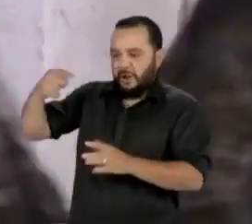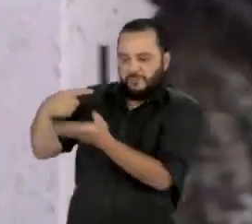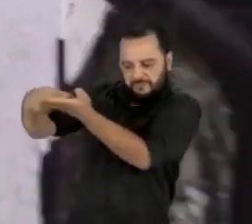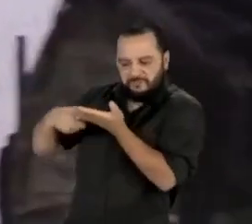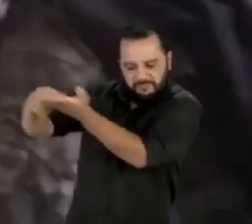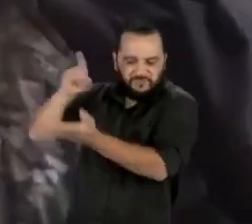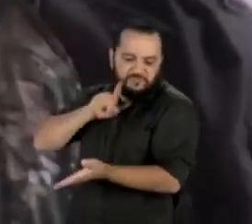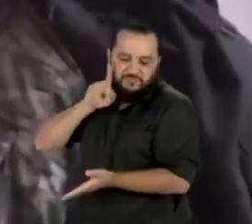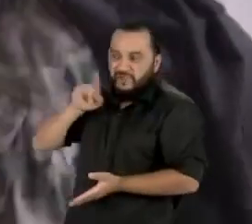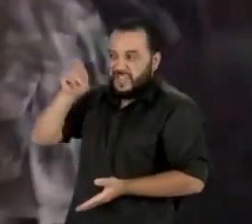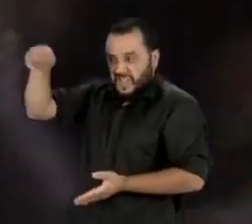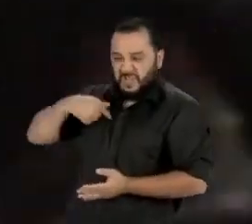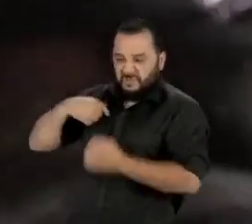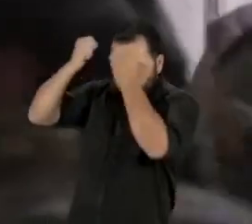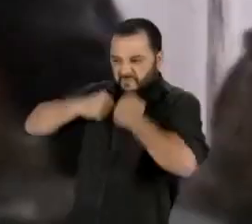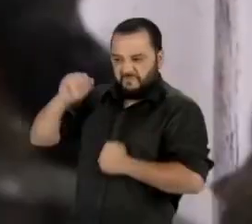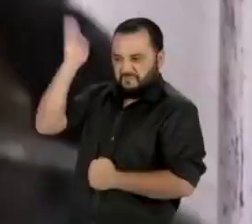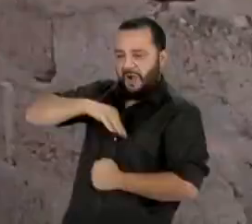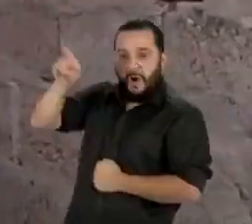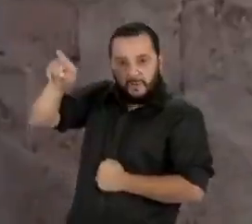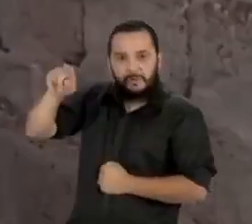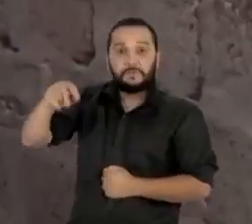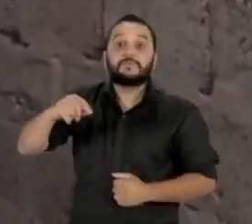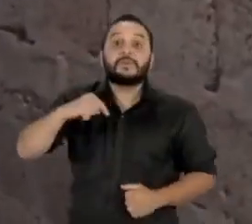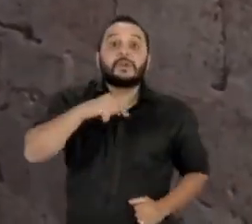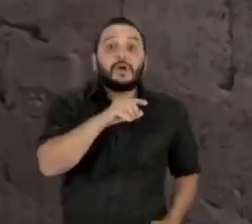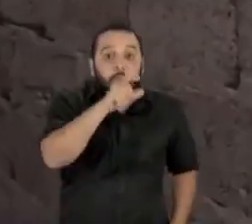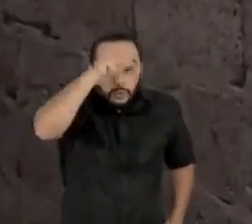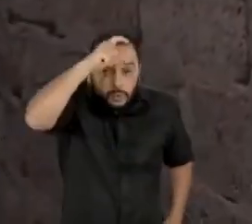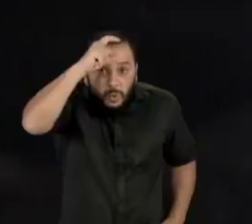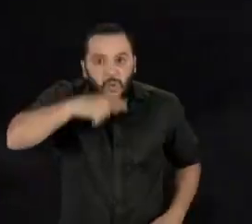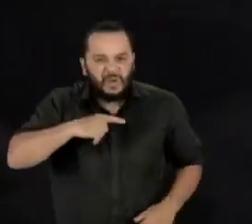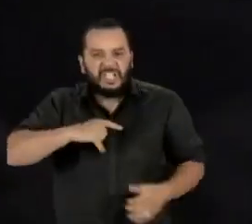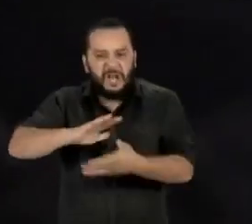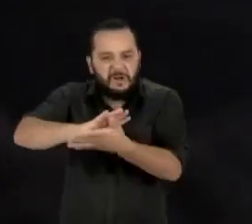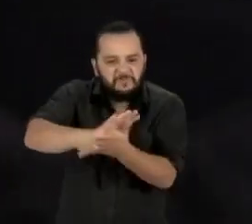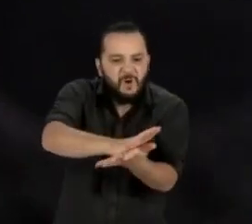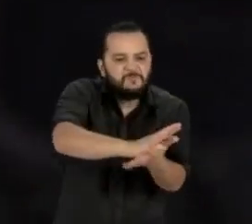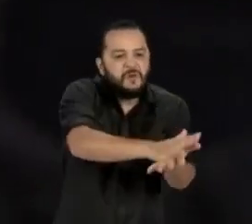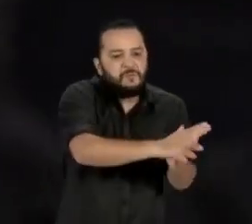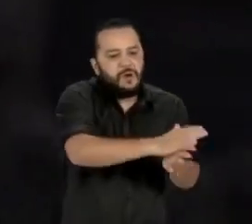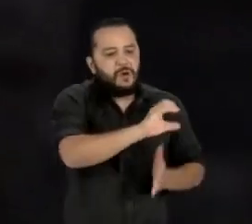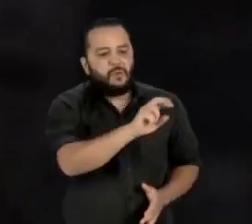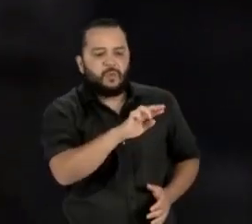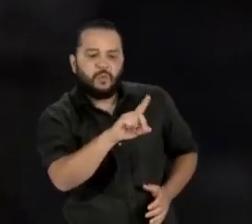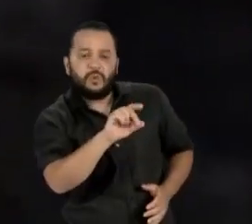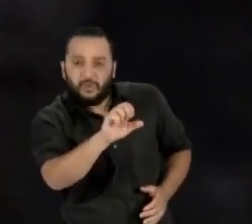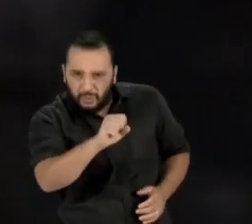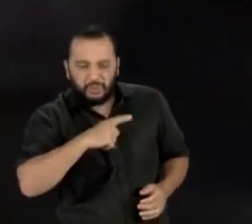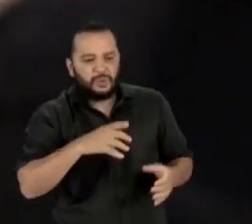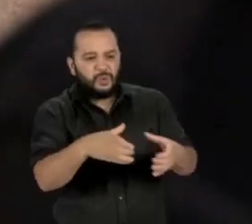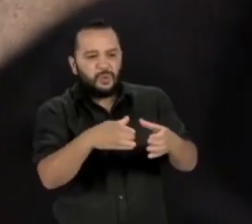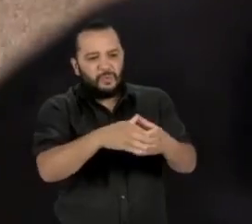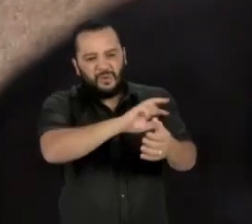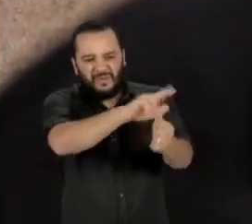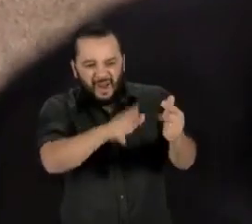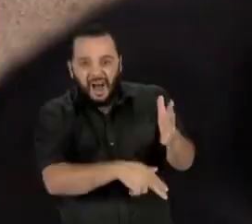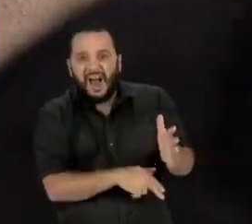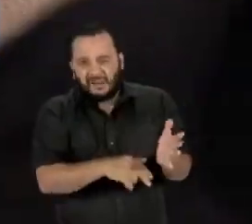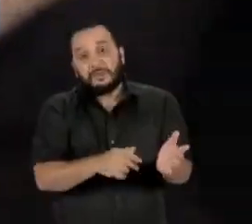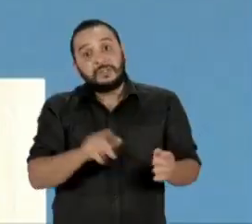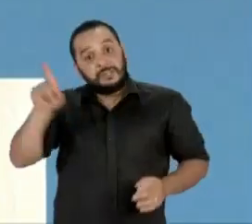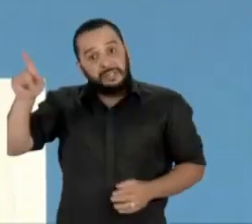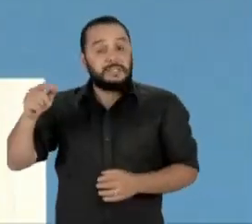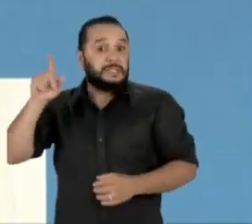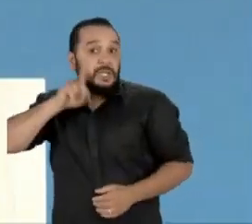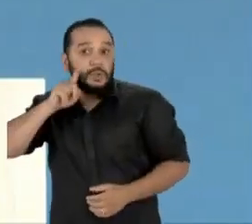A ofensiva turca tem como alvo milícias que eram apoiadas pelos Estados Unidos na luta contra o grupo extremista Estado